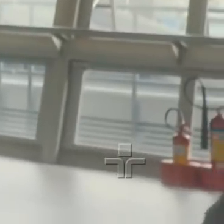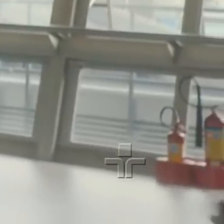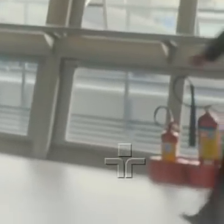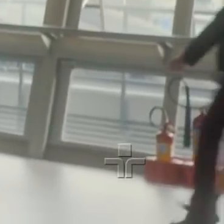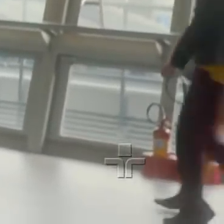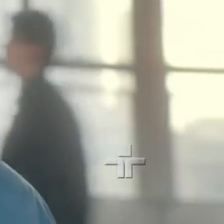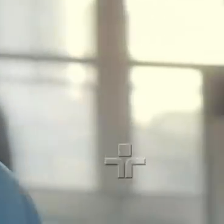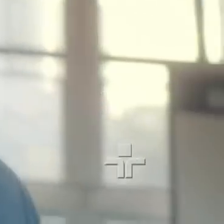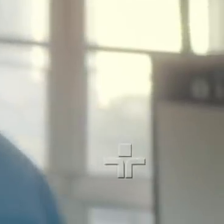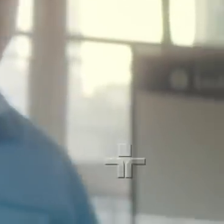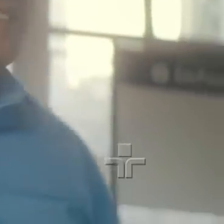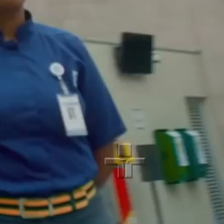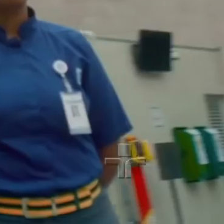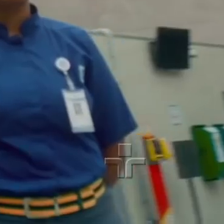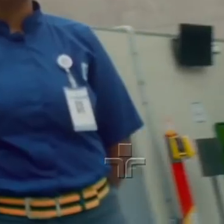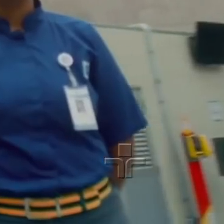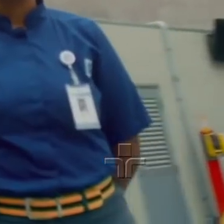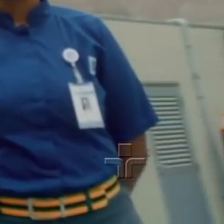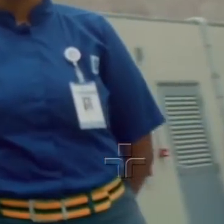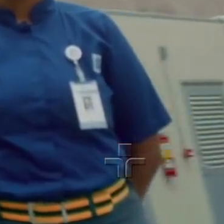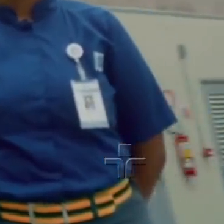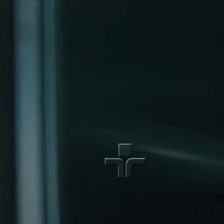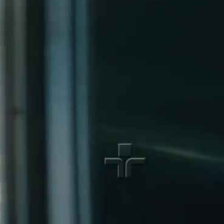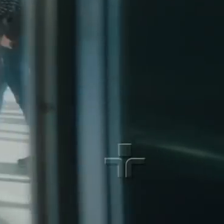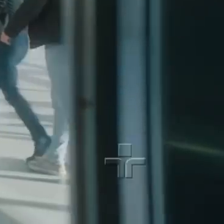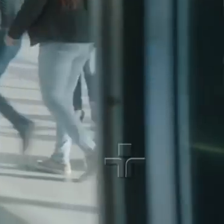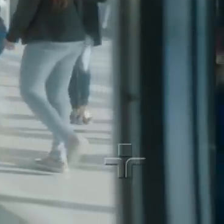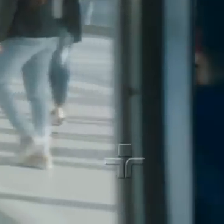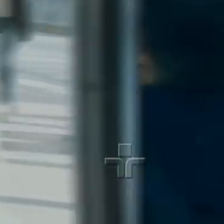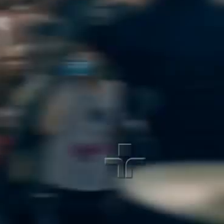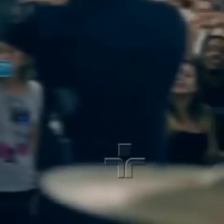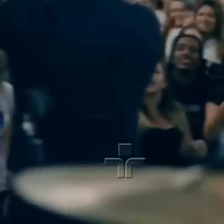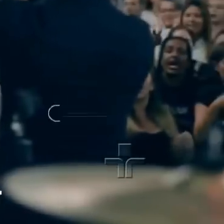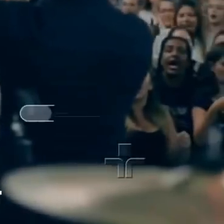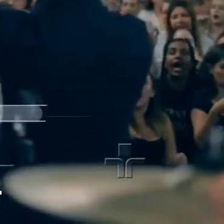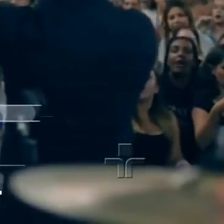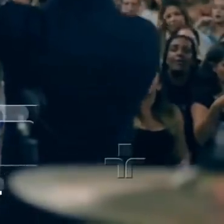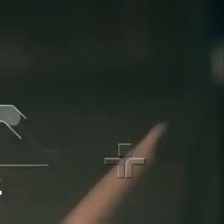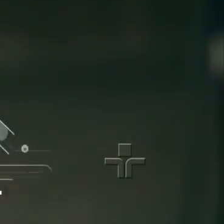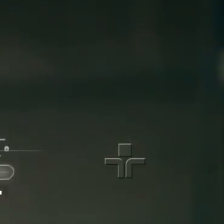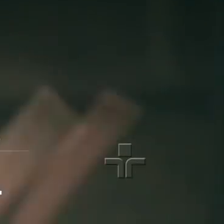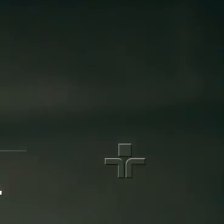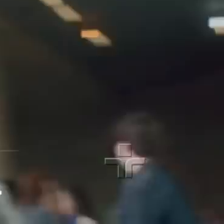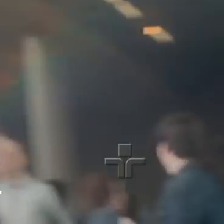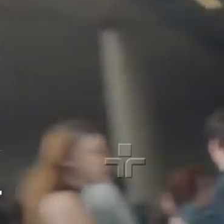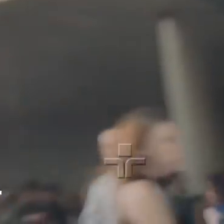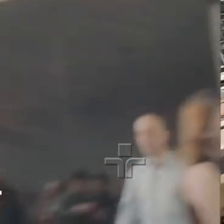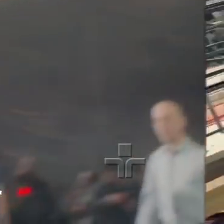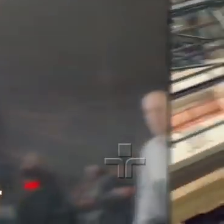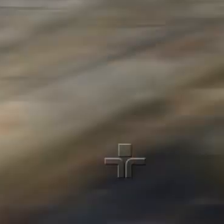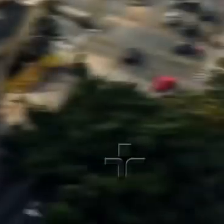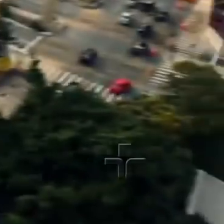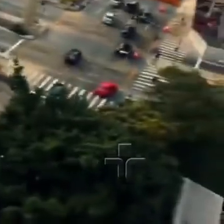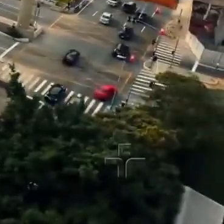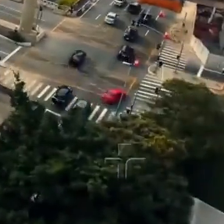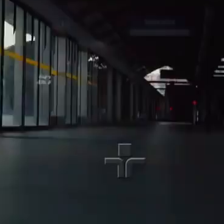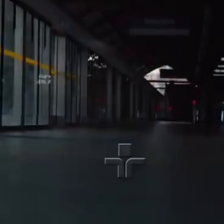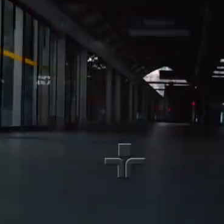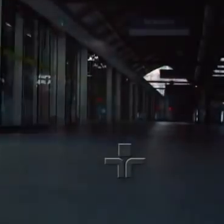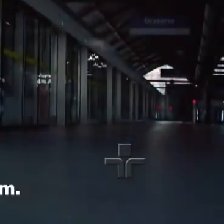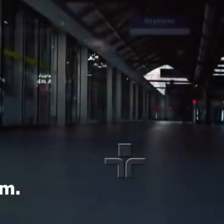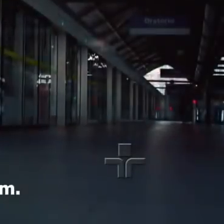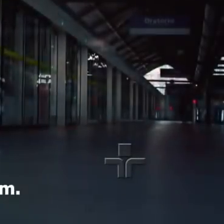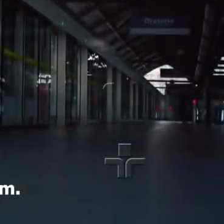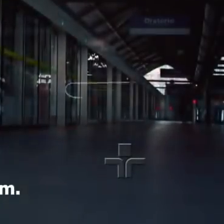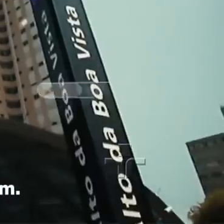perto, investindo ainda mais em segurança e acessibilidade, para que momentos assim aconteçam. Metrô de São